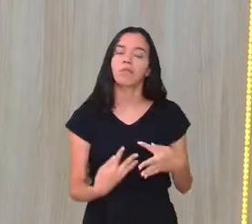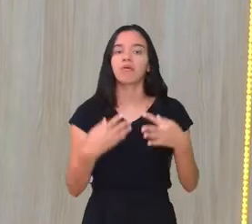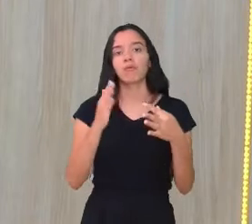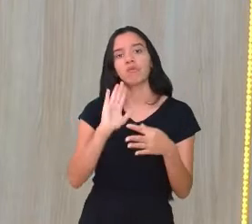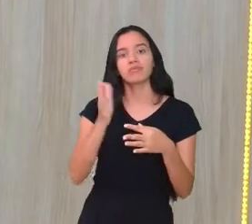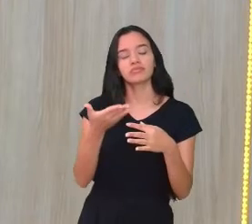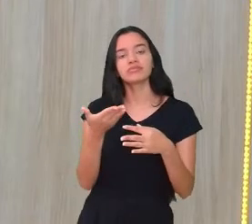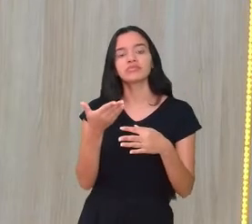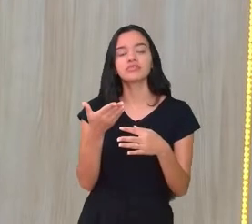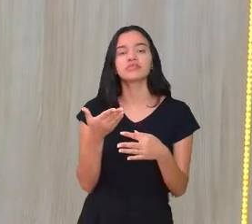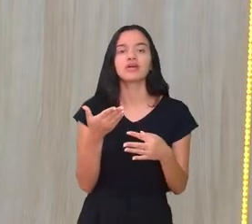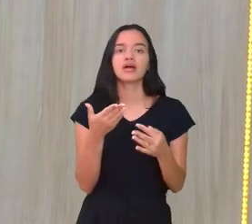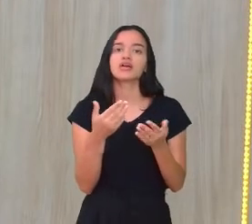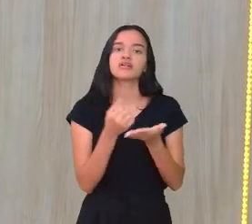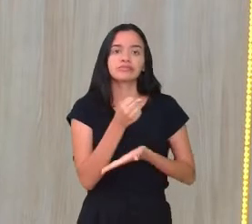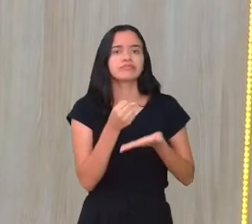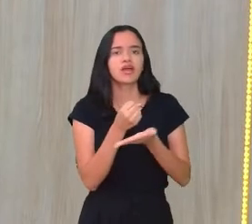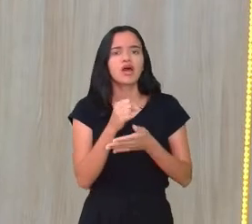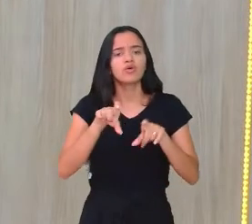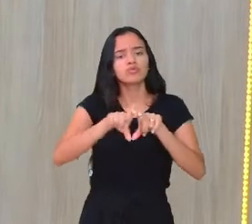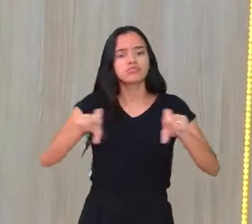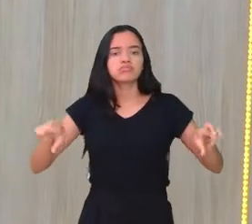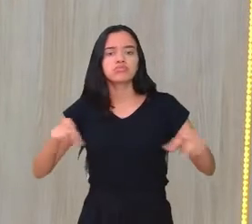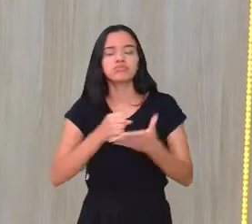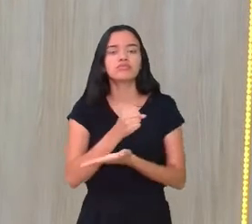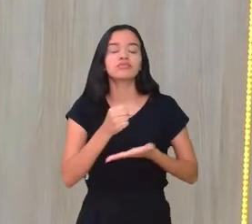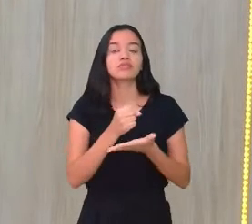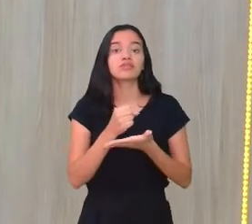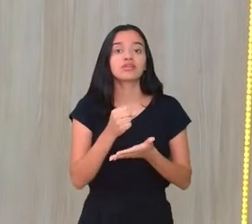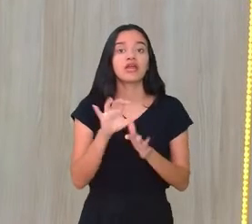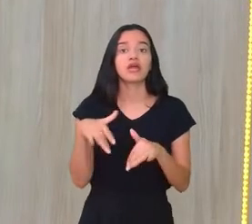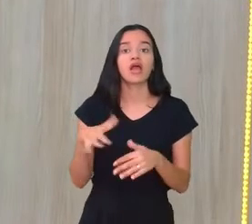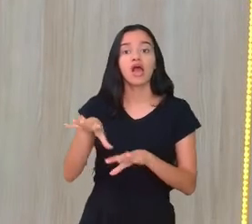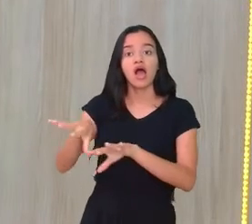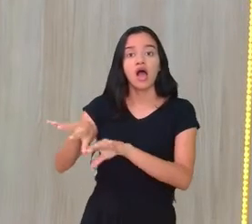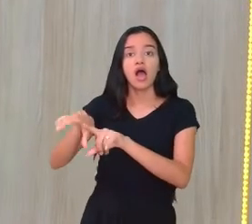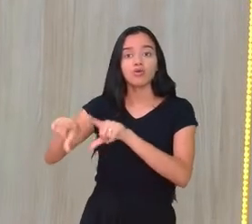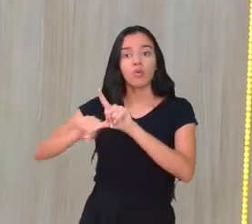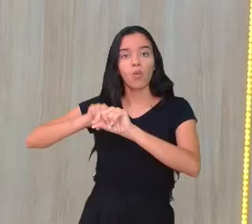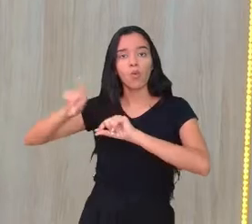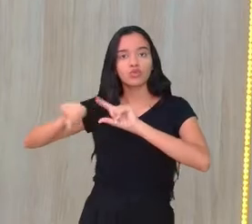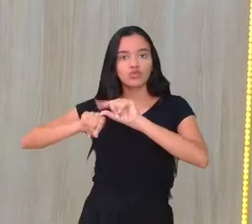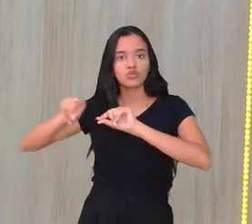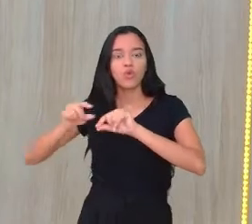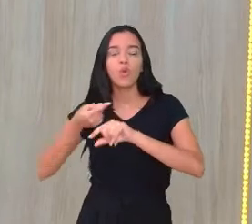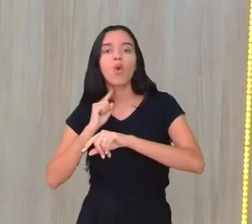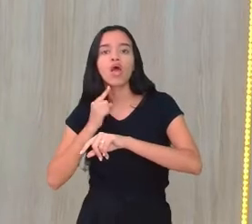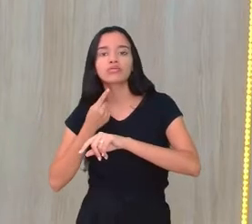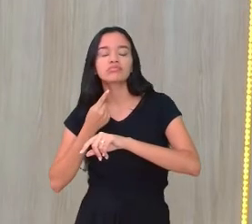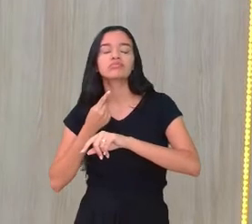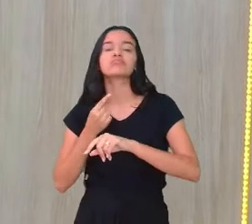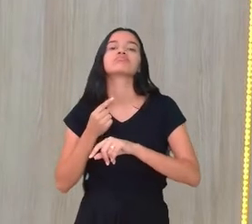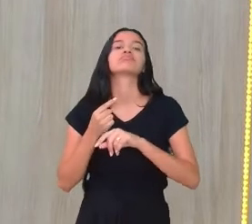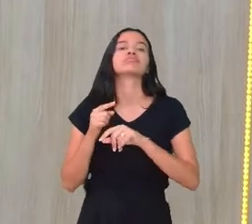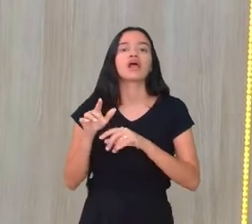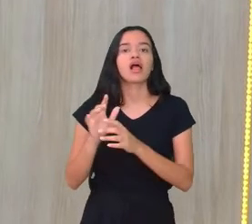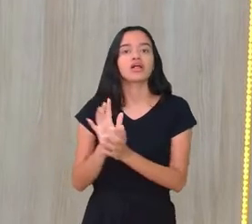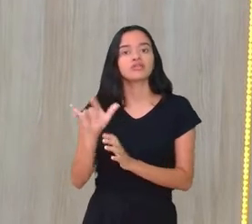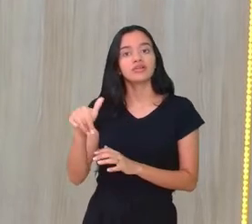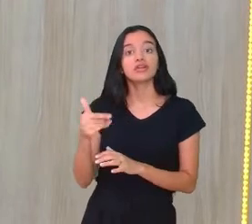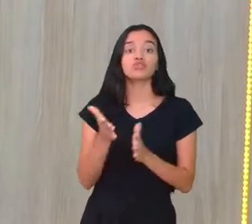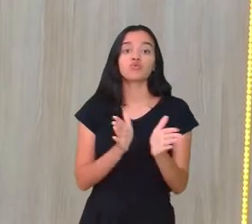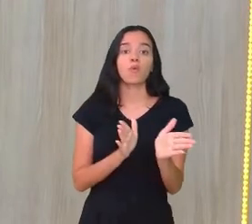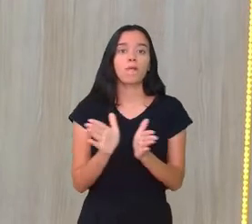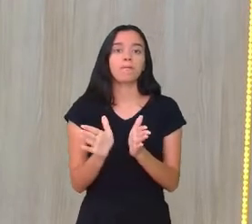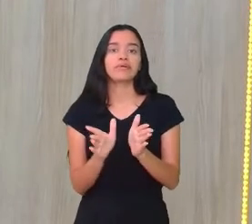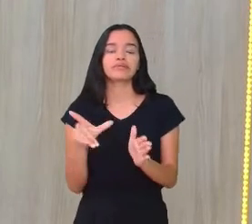é relacionado ao saneamento básico, por exemplo, o recolhimento de lixo está relacionado diretamente, né, o que a gente já viu aqui quando falou no período